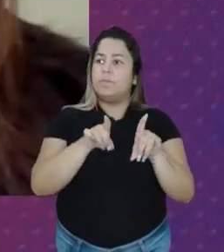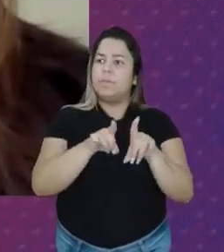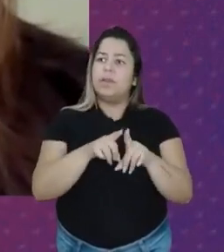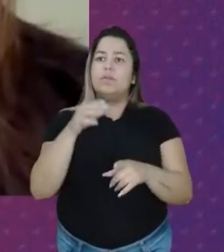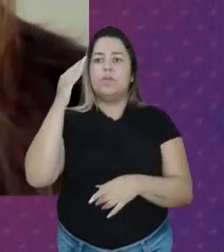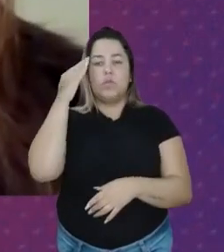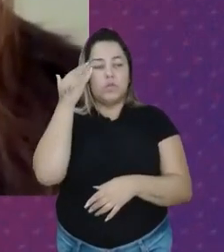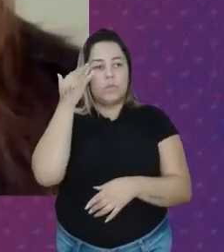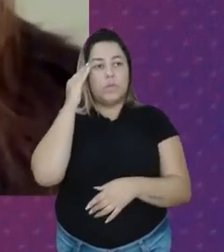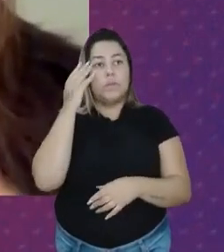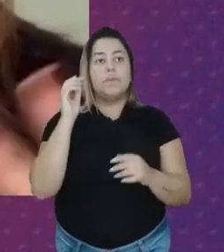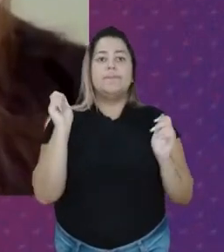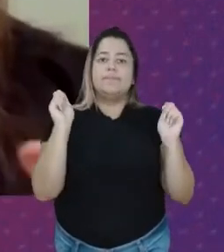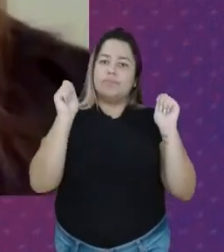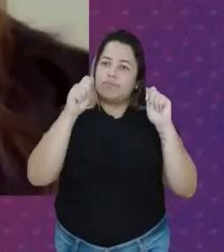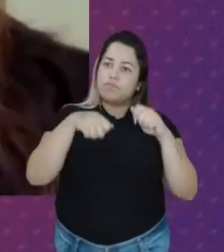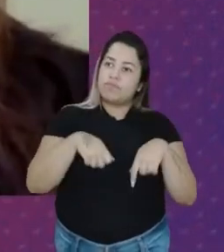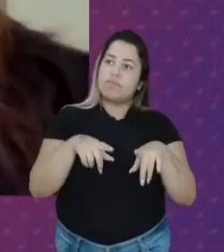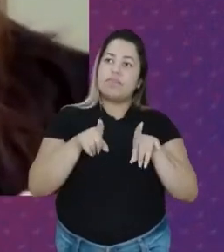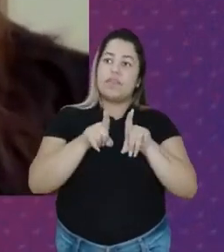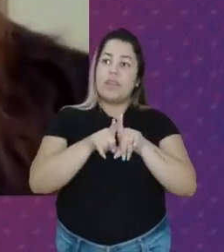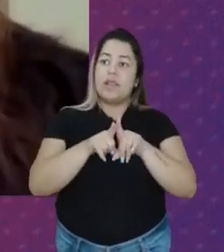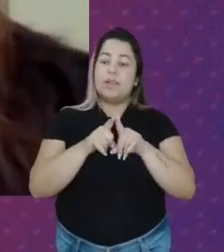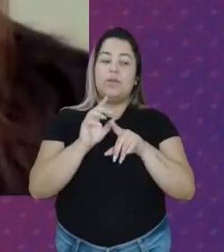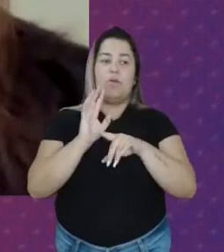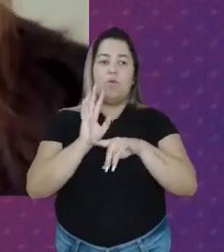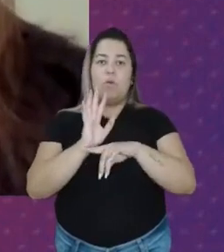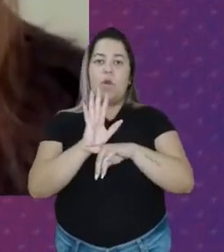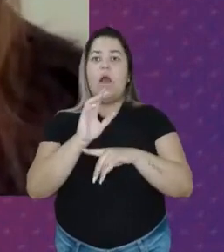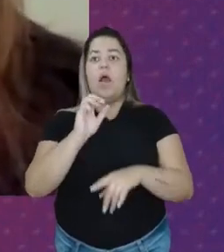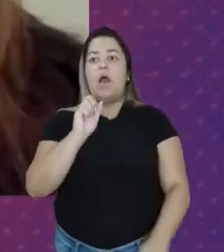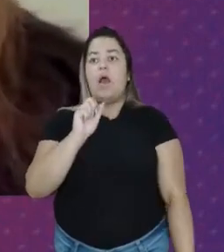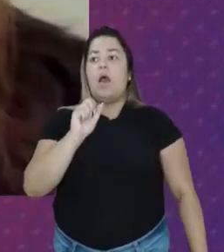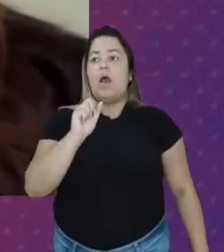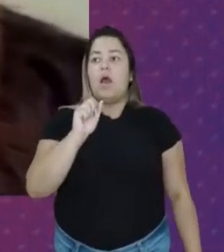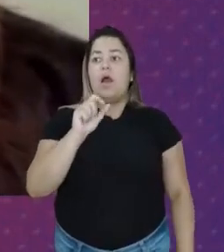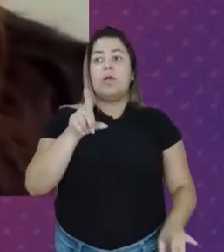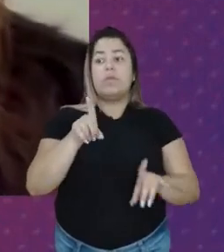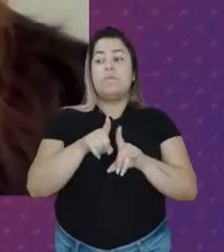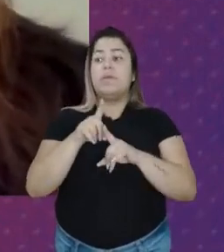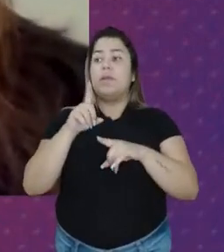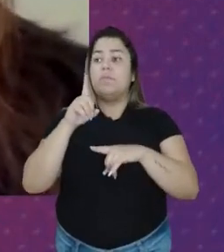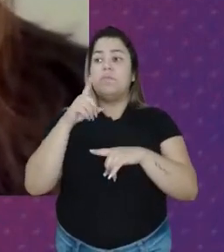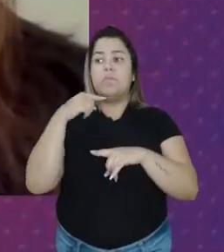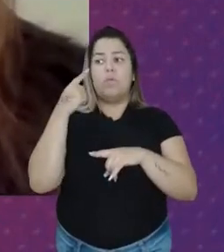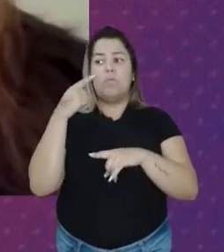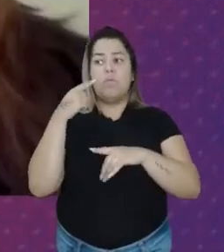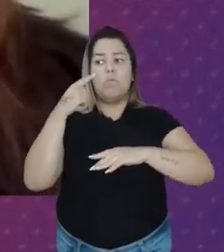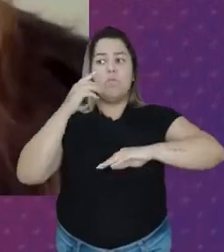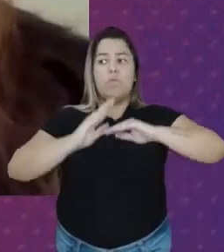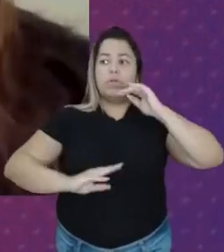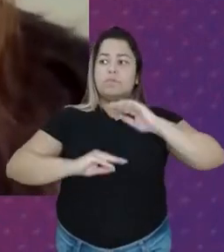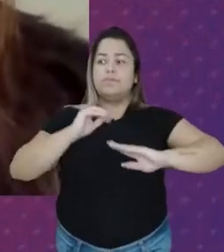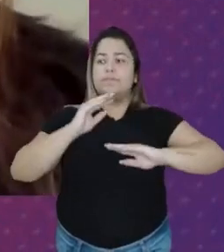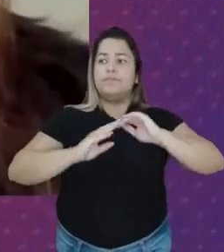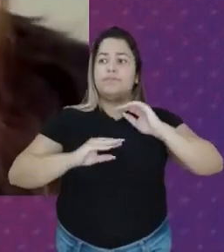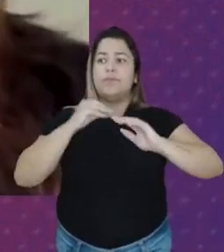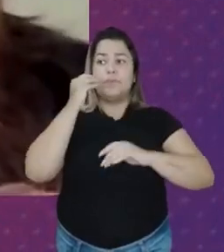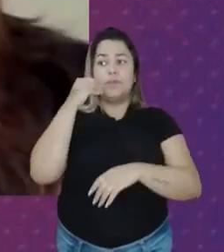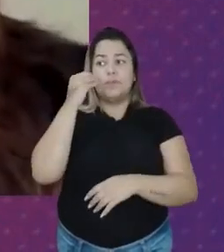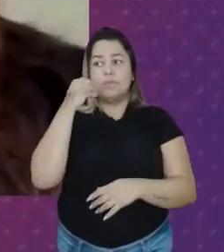elas precisam desse auxílio de técnicos, né, especialistas para que elas consigam prestar contas,